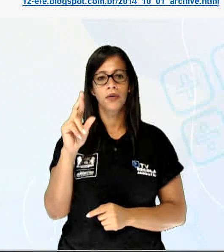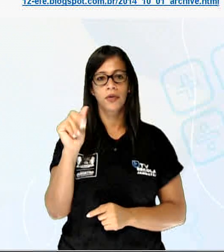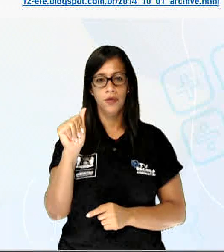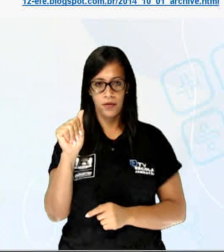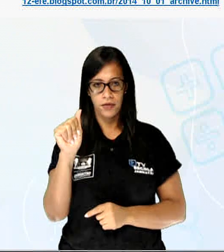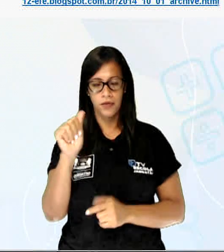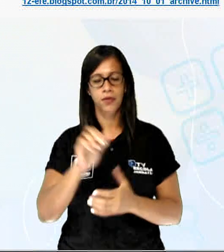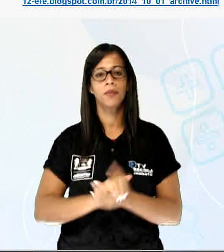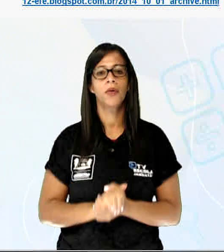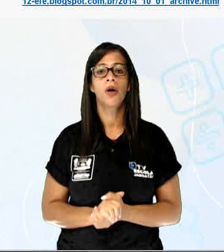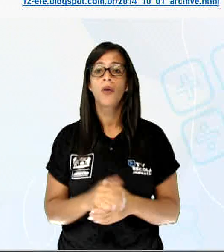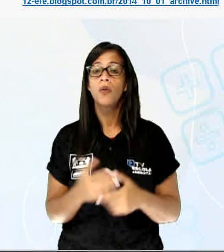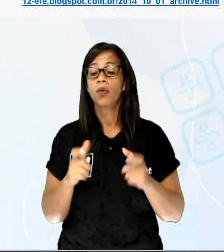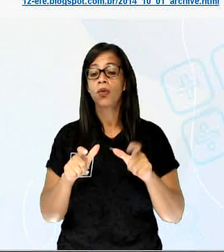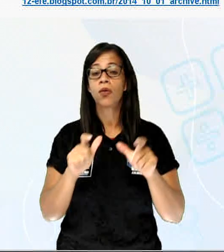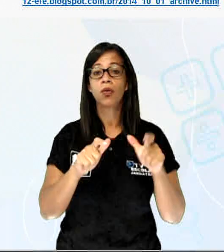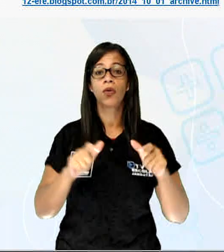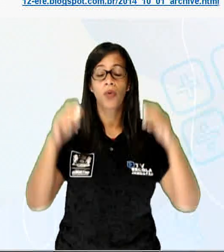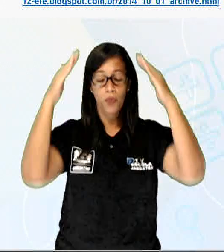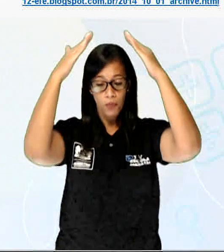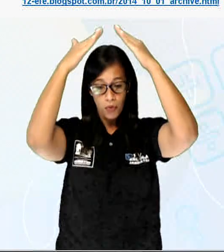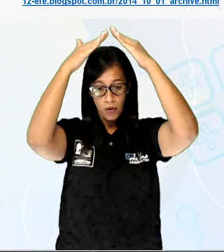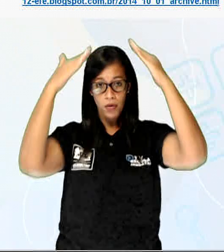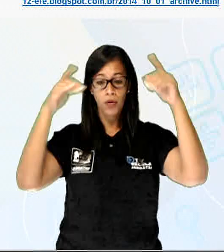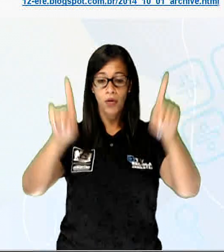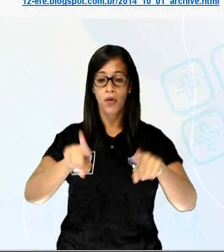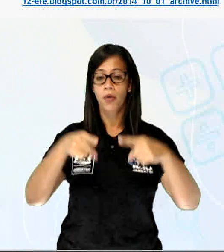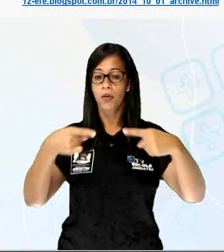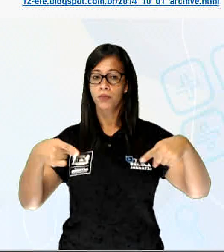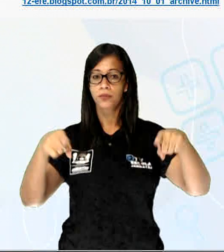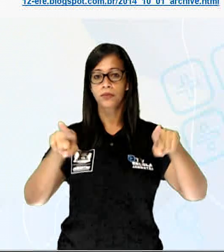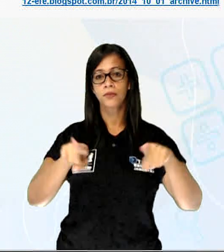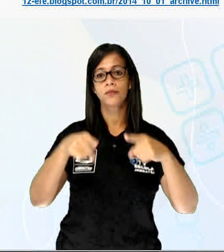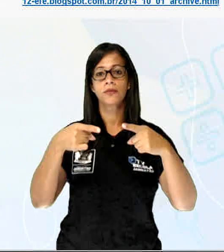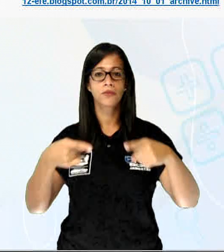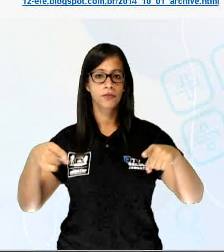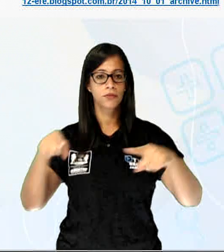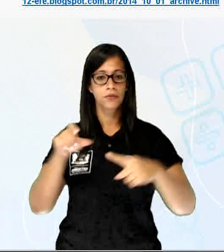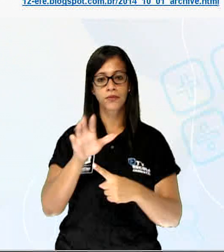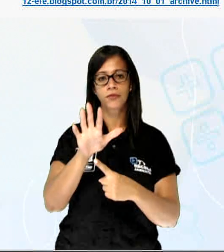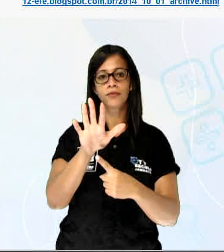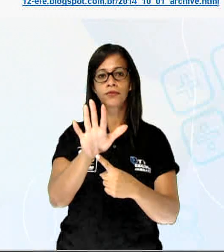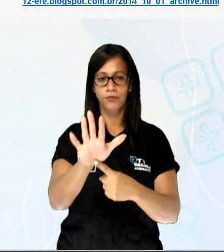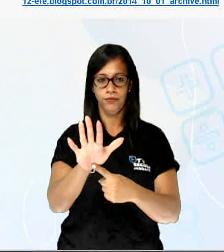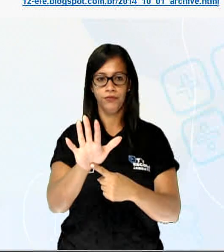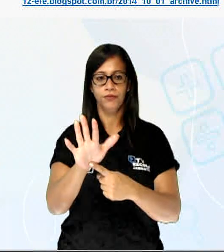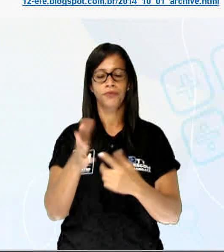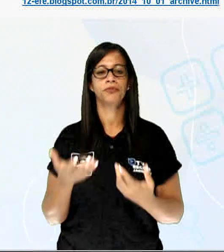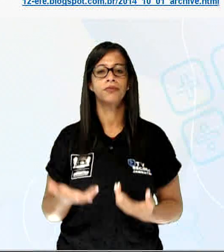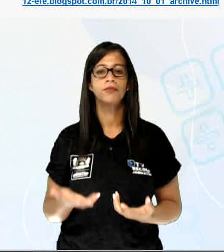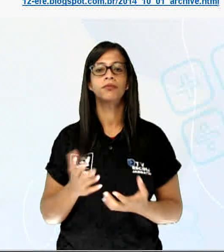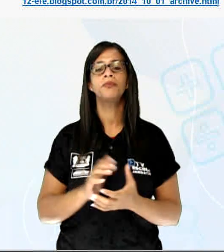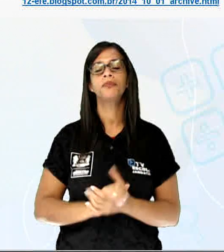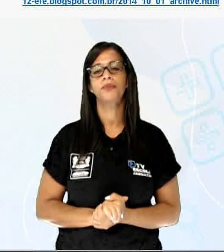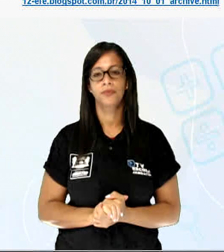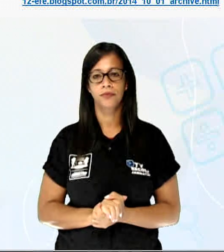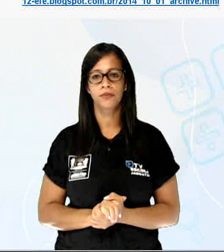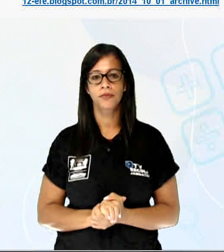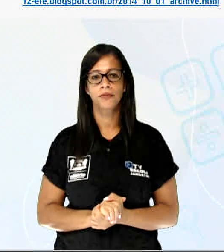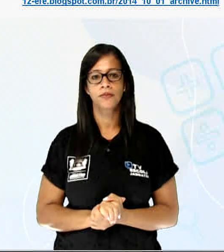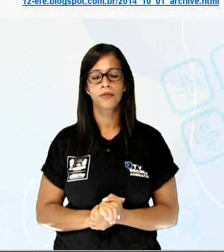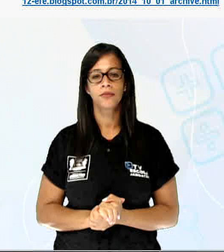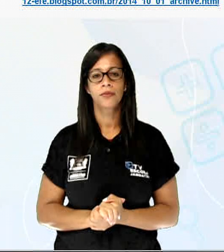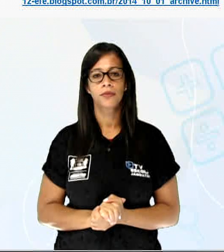os bailarinos, o coro, os músicos ficavam durante as apresentações dos espetáculos. Durante o Renascimento